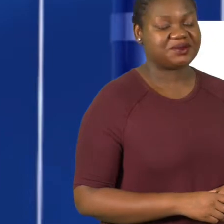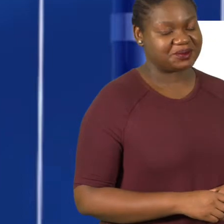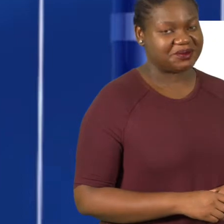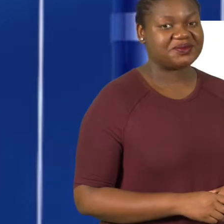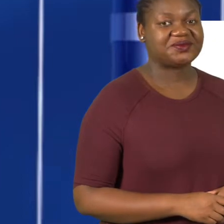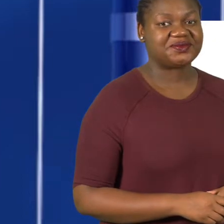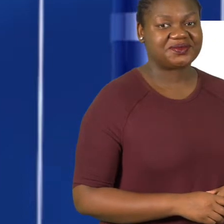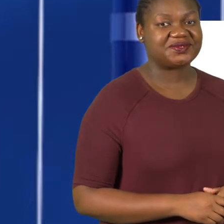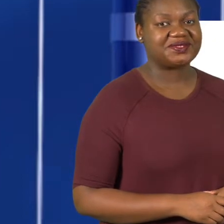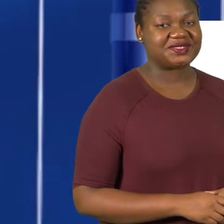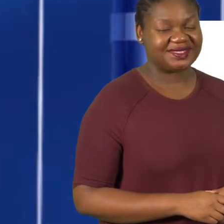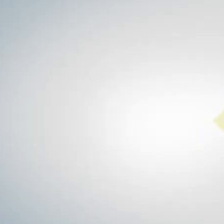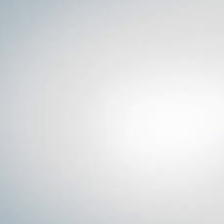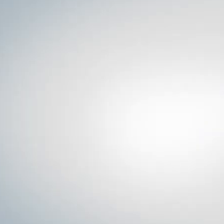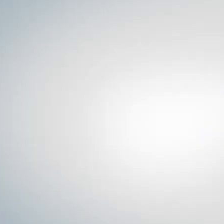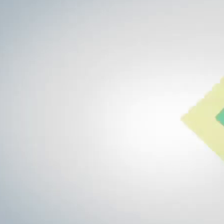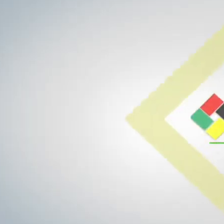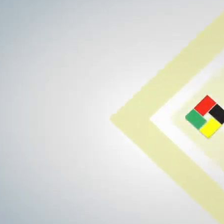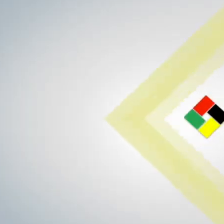e voltamos num piscar de olhos.